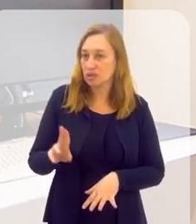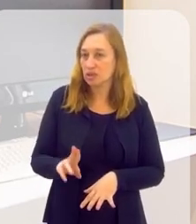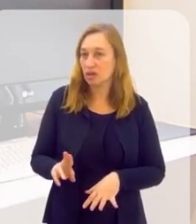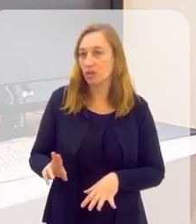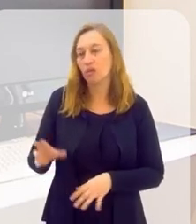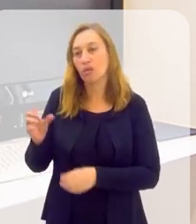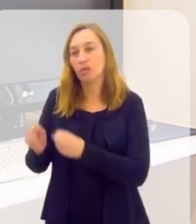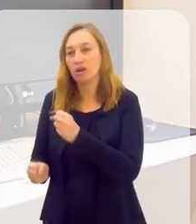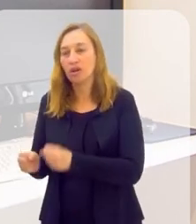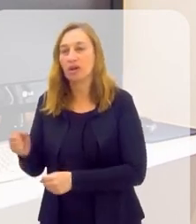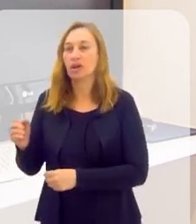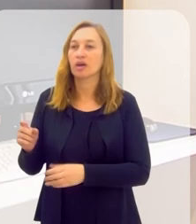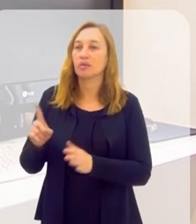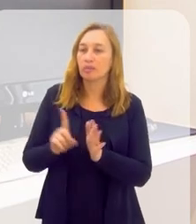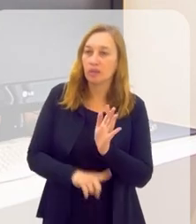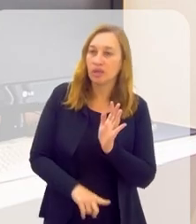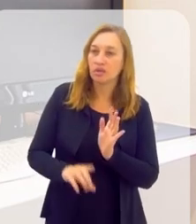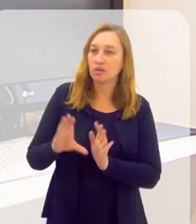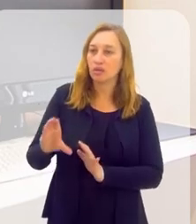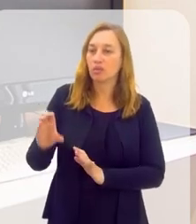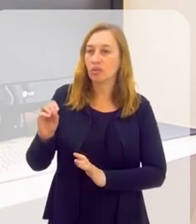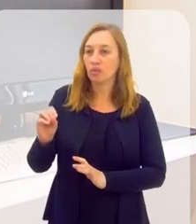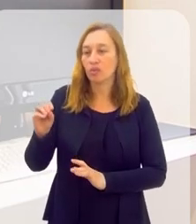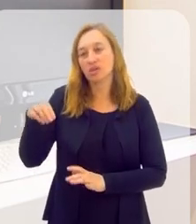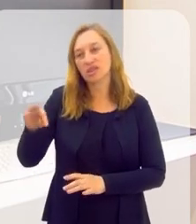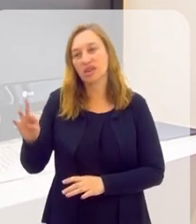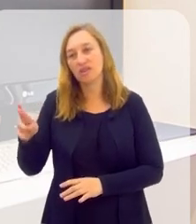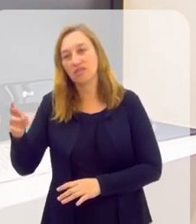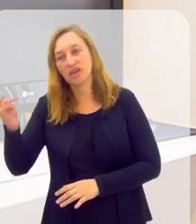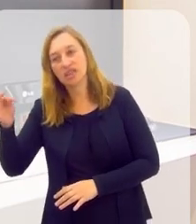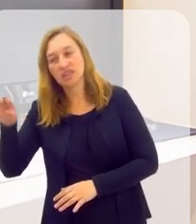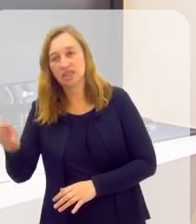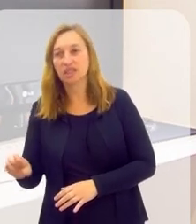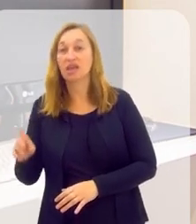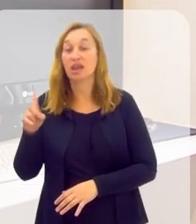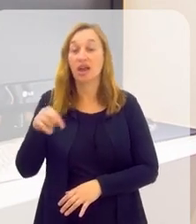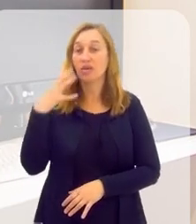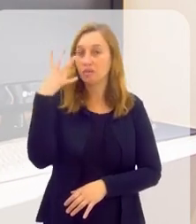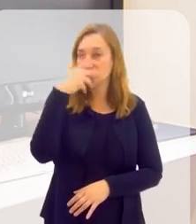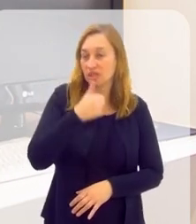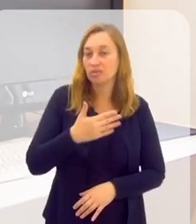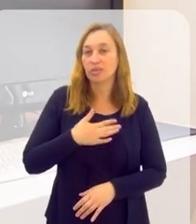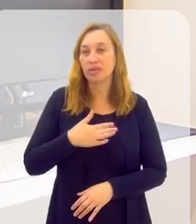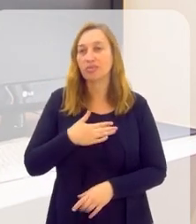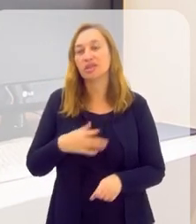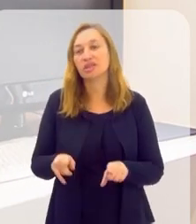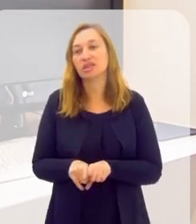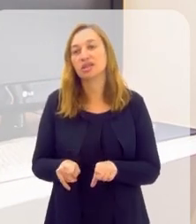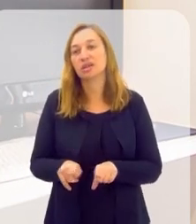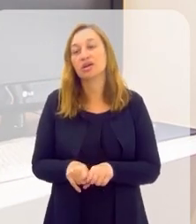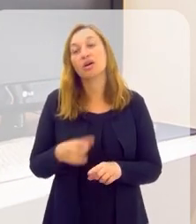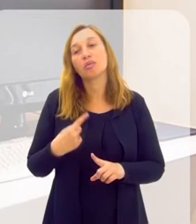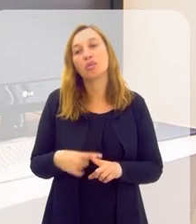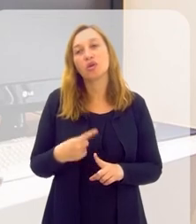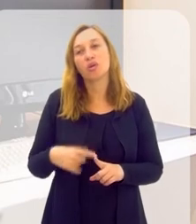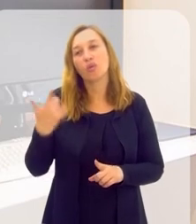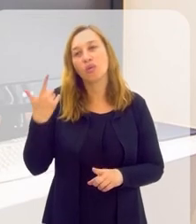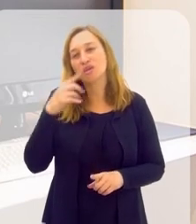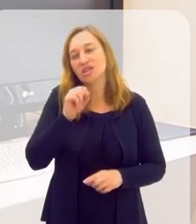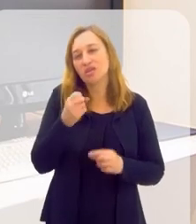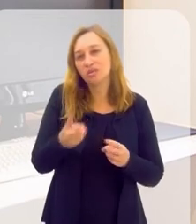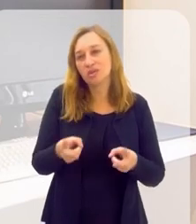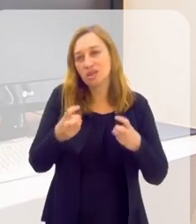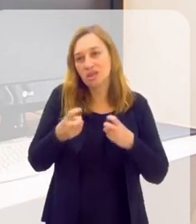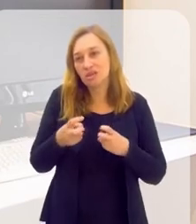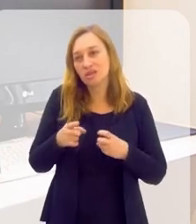assado porque tem menos conservante. E era bonito também para mim. Porque eu